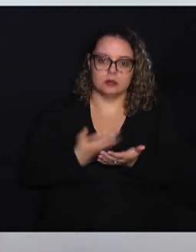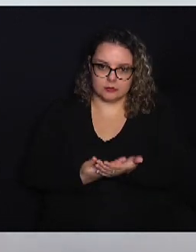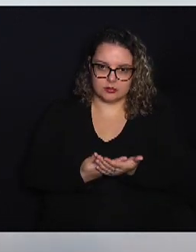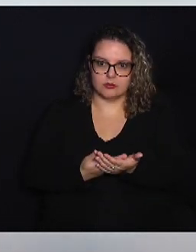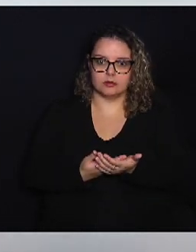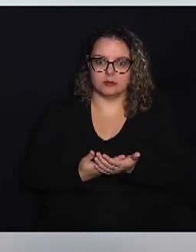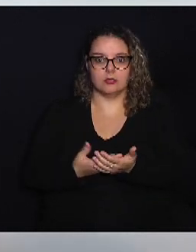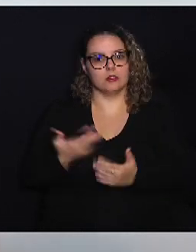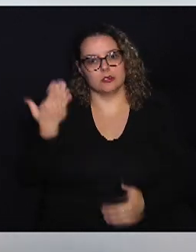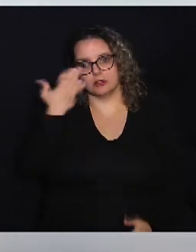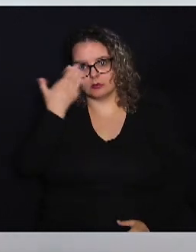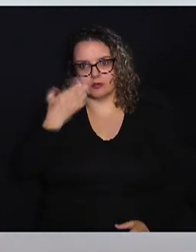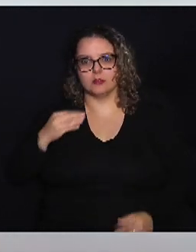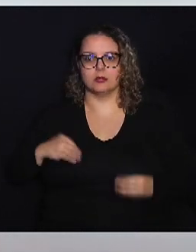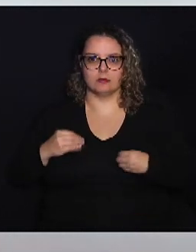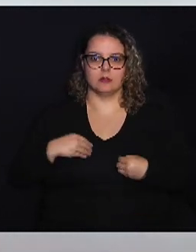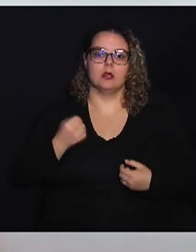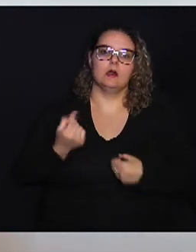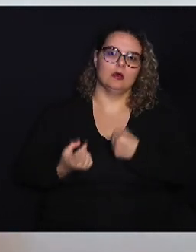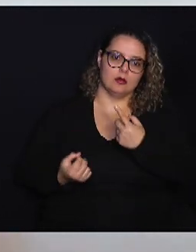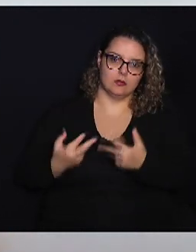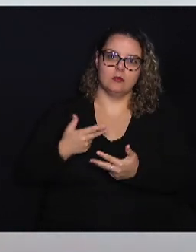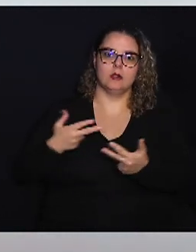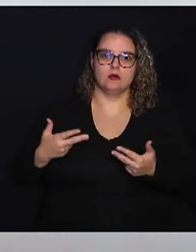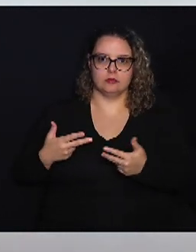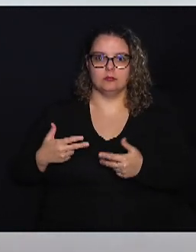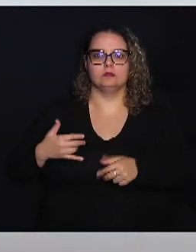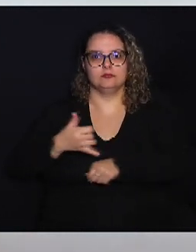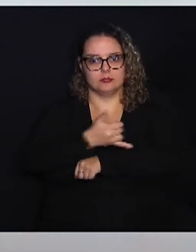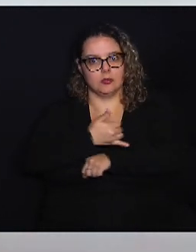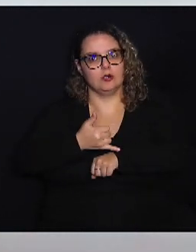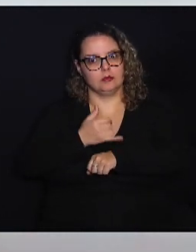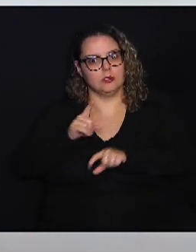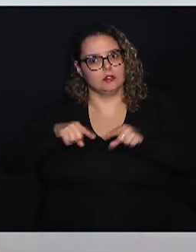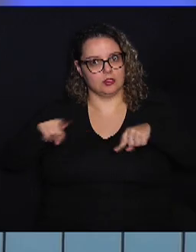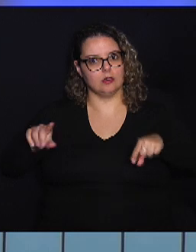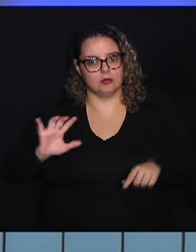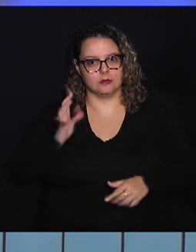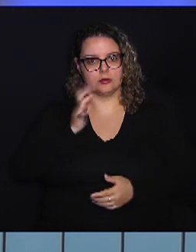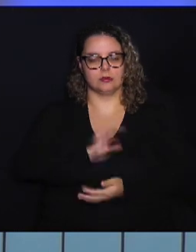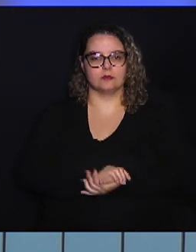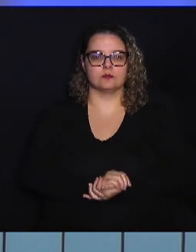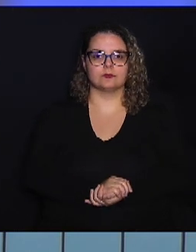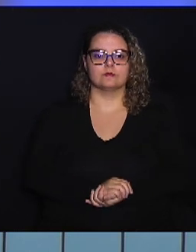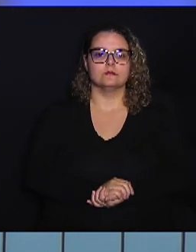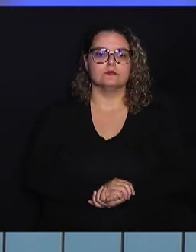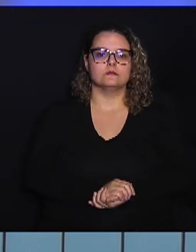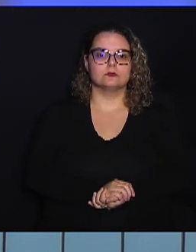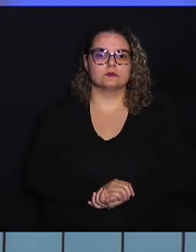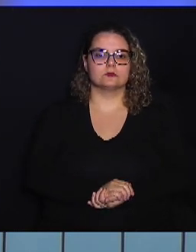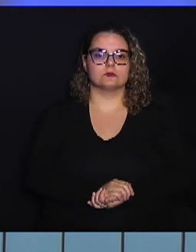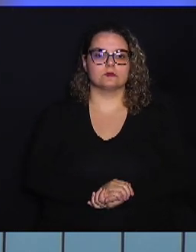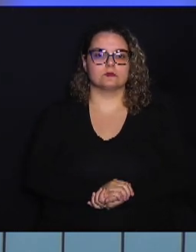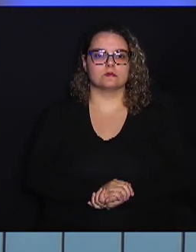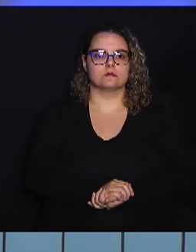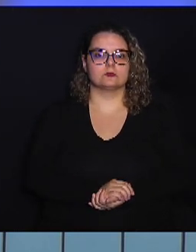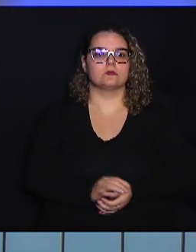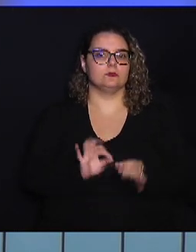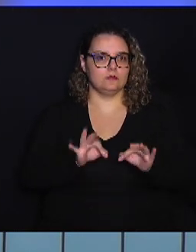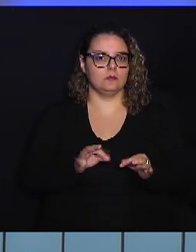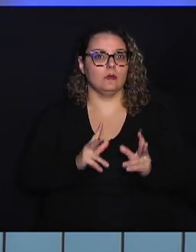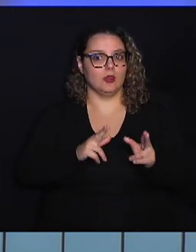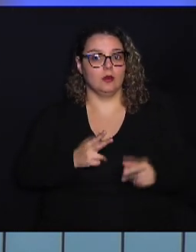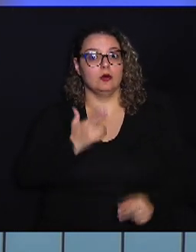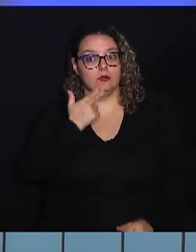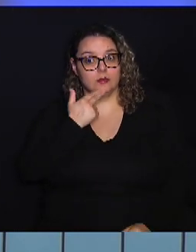que não se veja exame, que está acontecendo uma disfunção da gordura ali, do colesterol no corpo. Exatamente. Agora, como nutricionista,